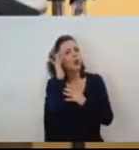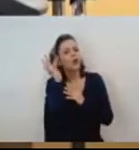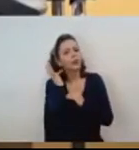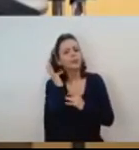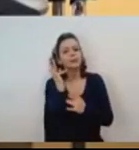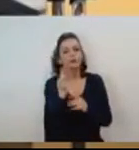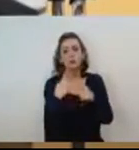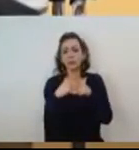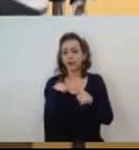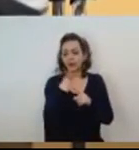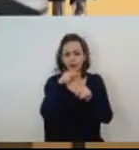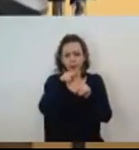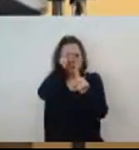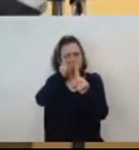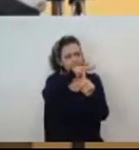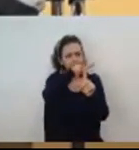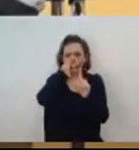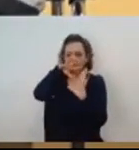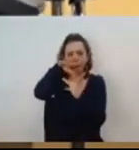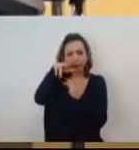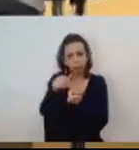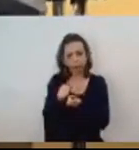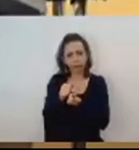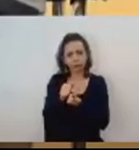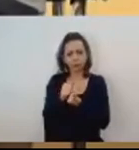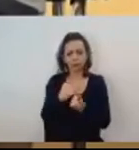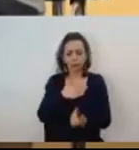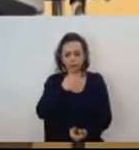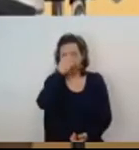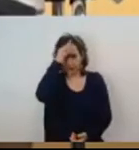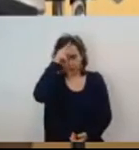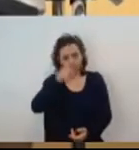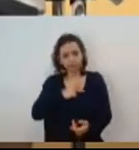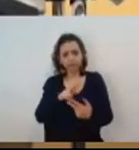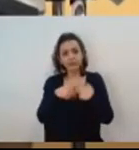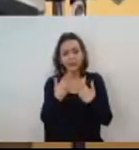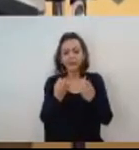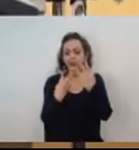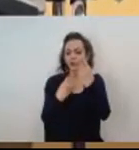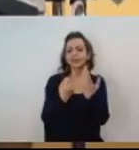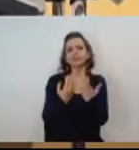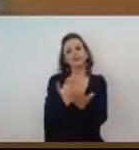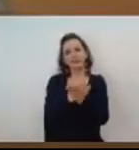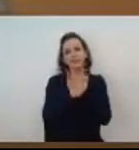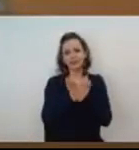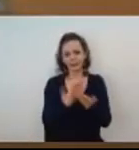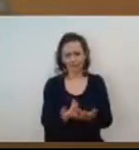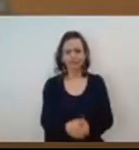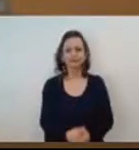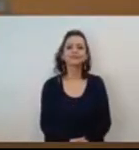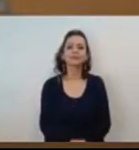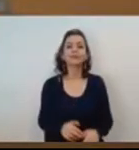com nossas próprias lentes portanto a educação nos ajuda muito nisso bem Estamos encerrando esse primeiro painel